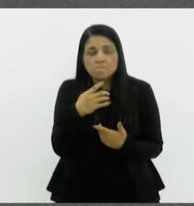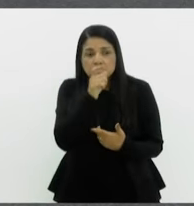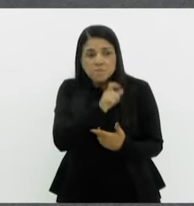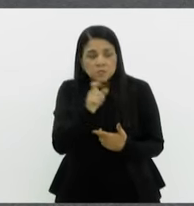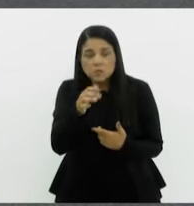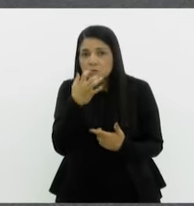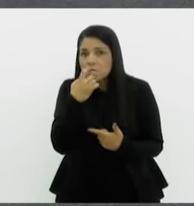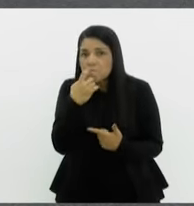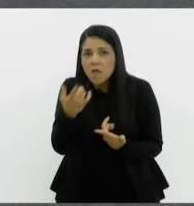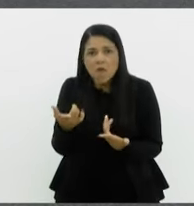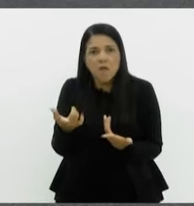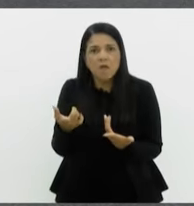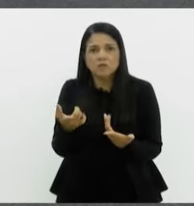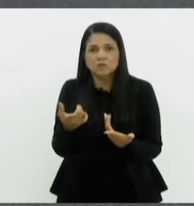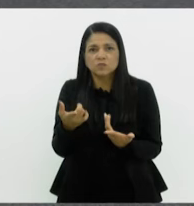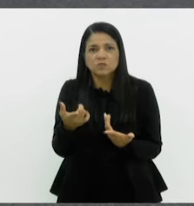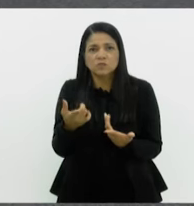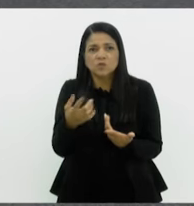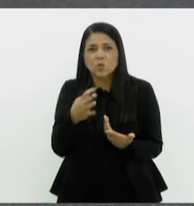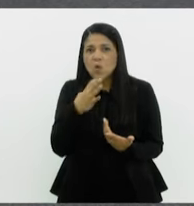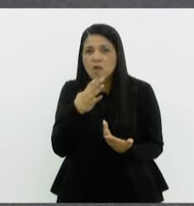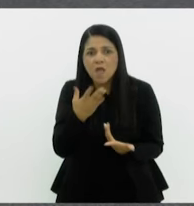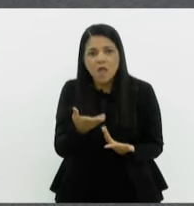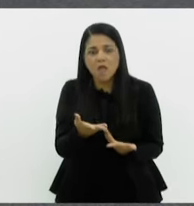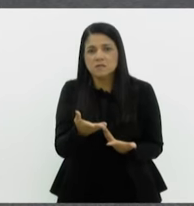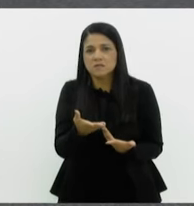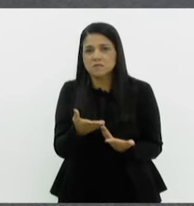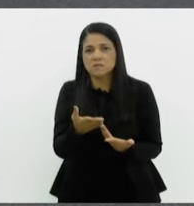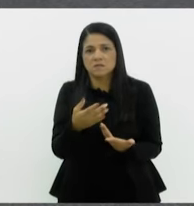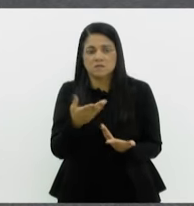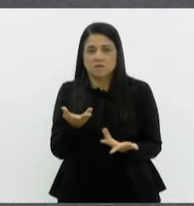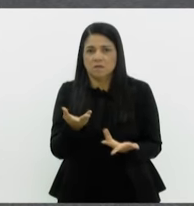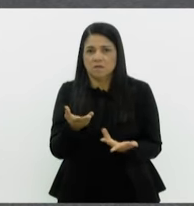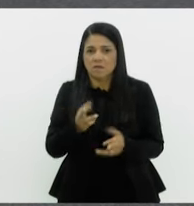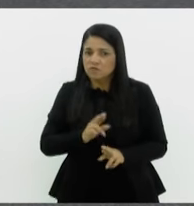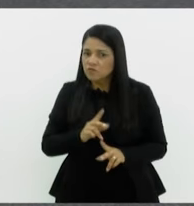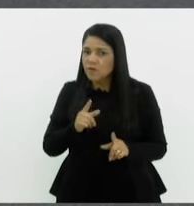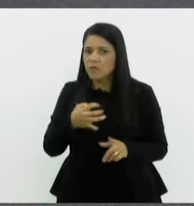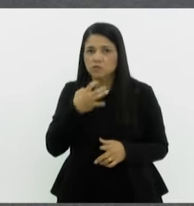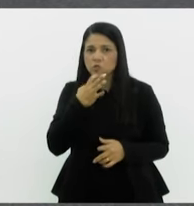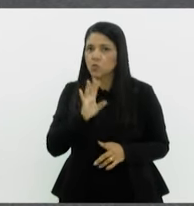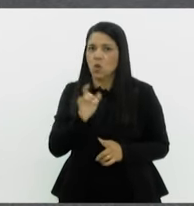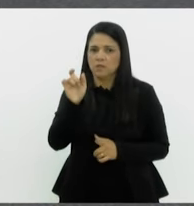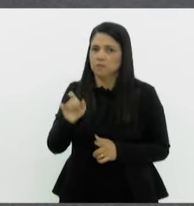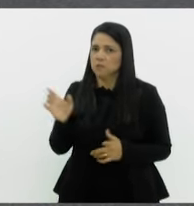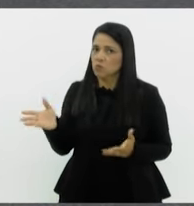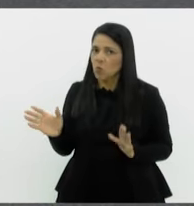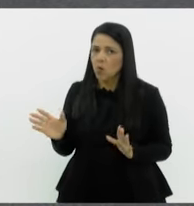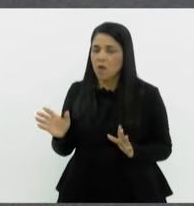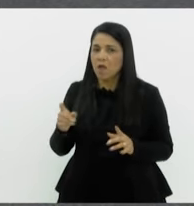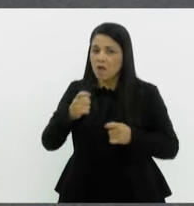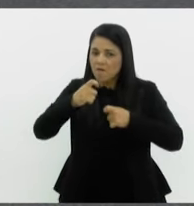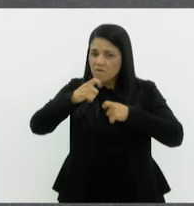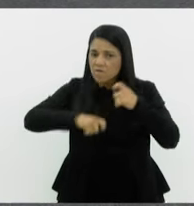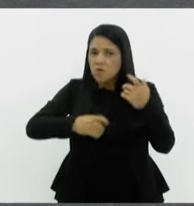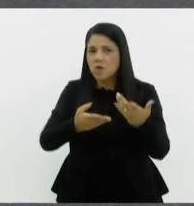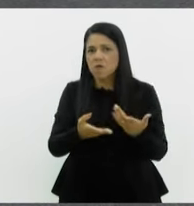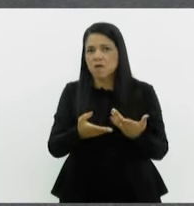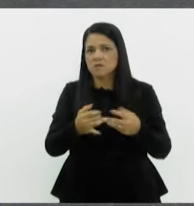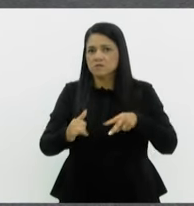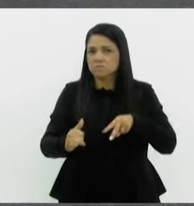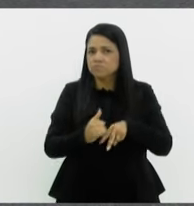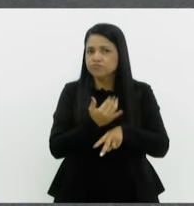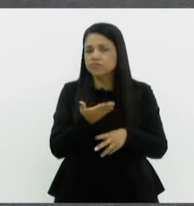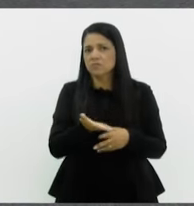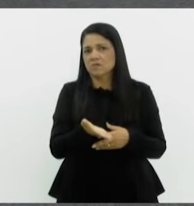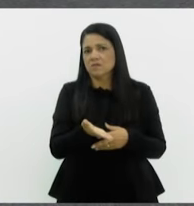pessoas distantes que ninguém consegue saber quem são. Então, no caso de violência sexual contra